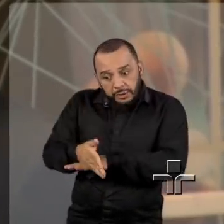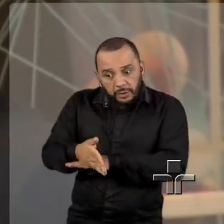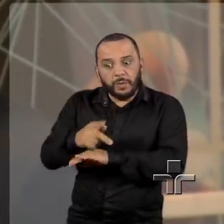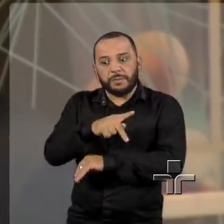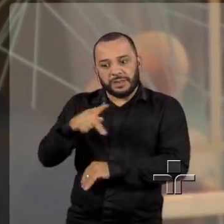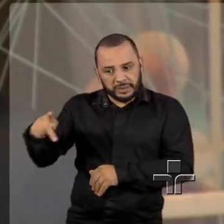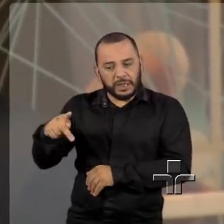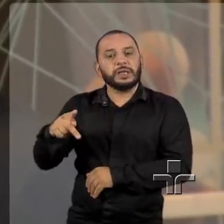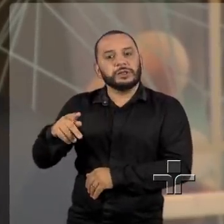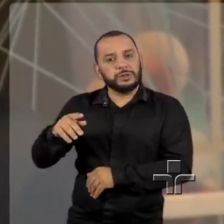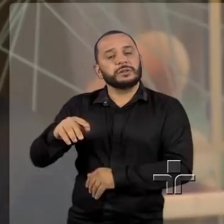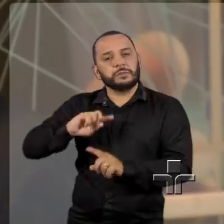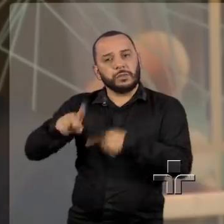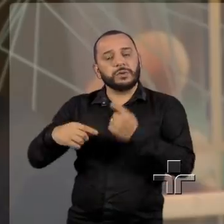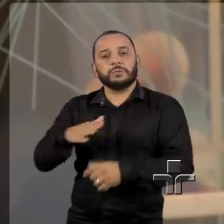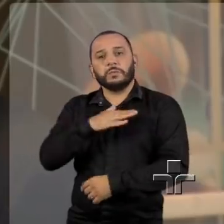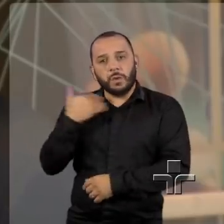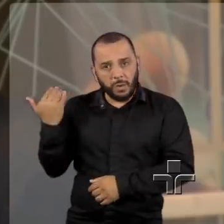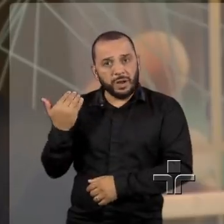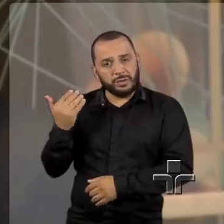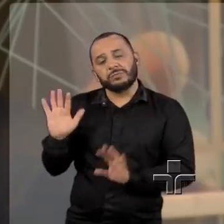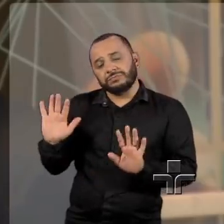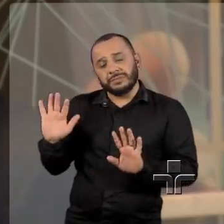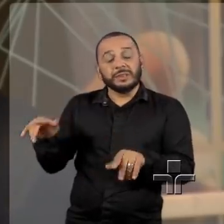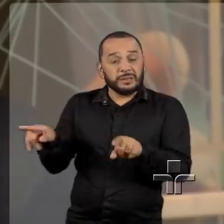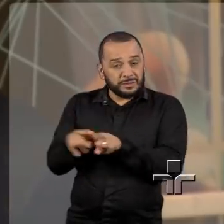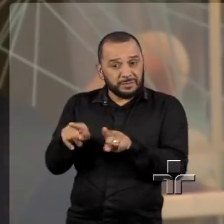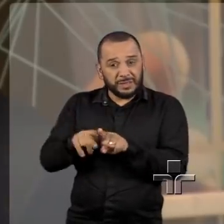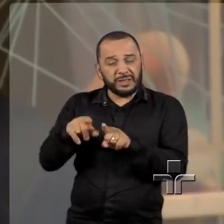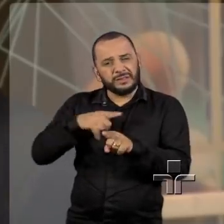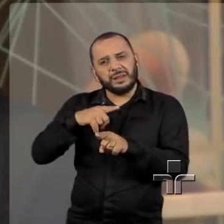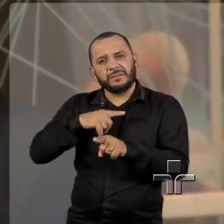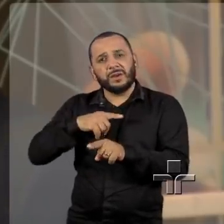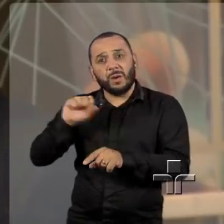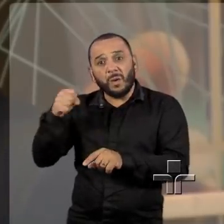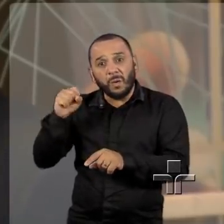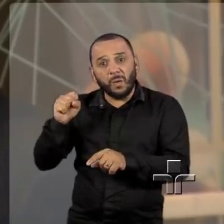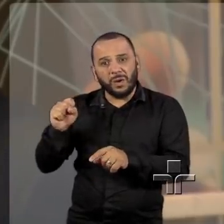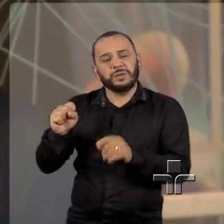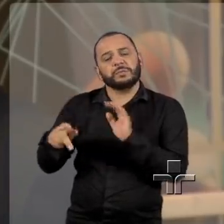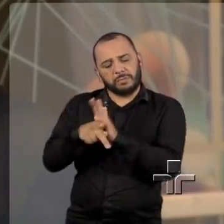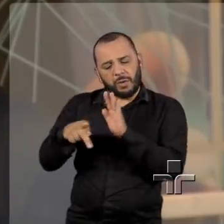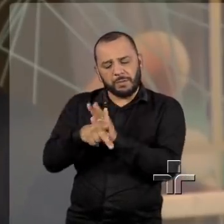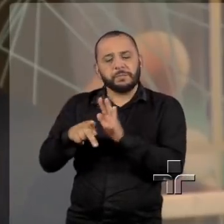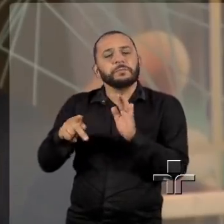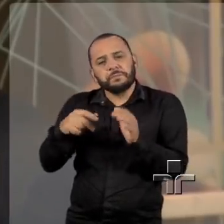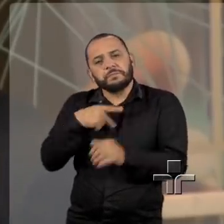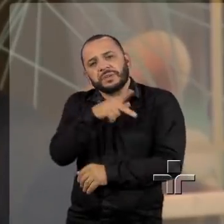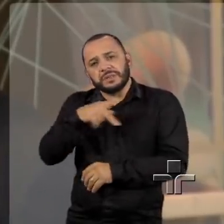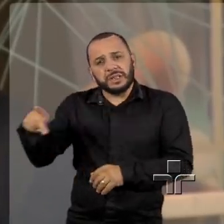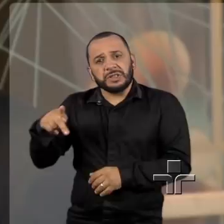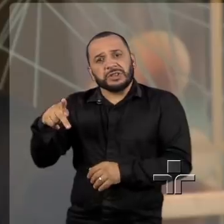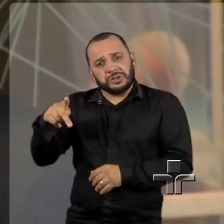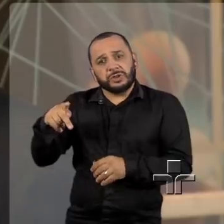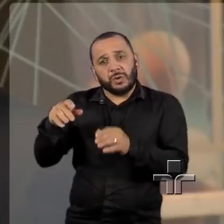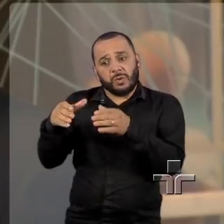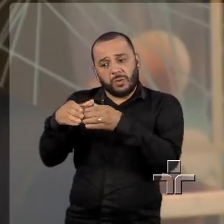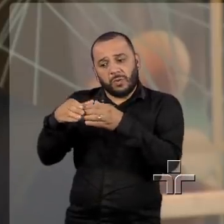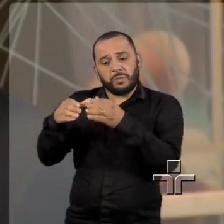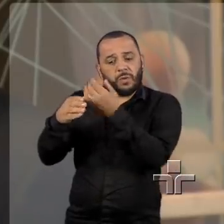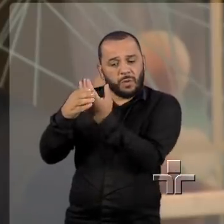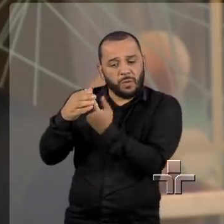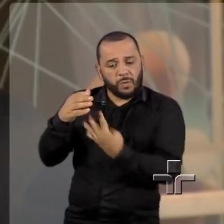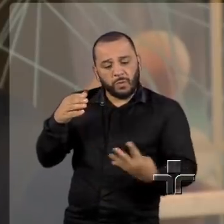Bolsonaro, foram 8 presidentes, dos quais 4 tiveram problemas, ou de crime comum ou de crime de responsabilidade. 2 pelo processo de impeachment e